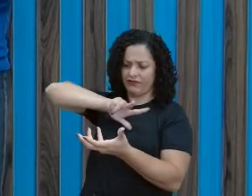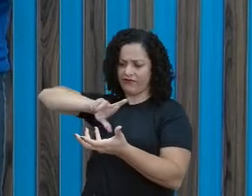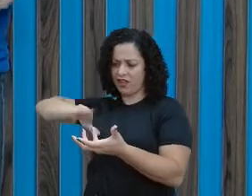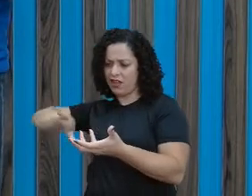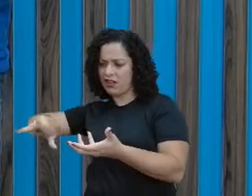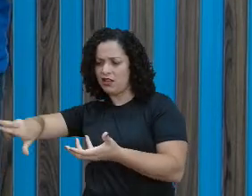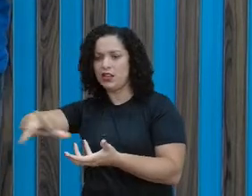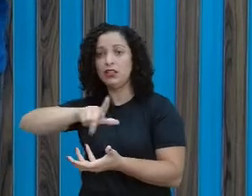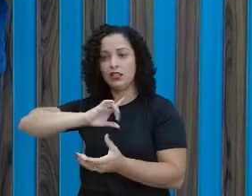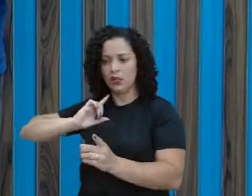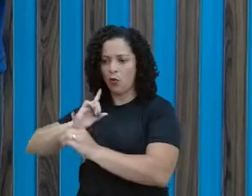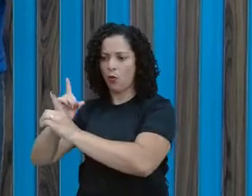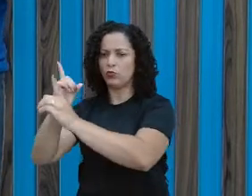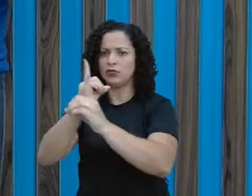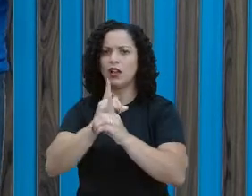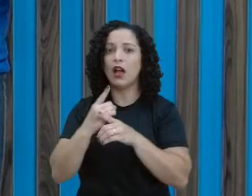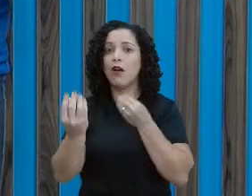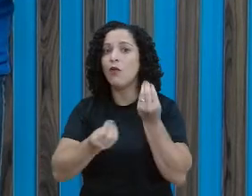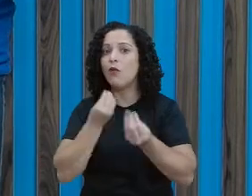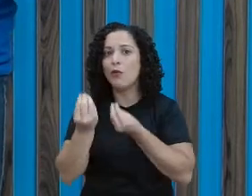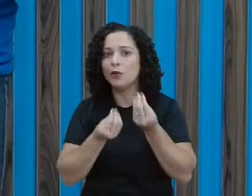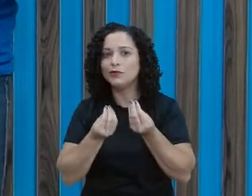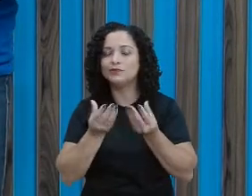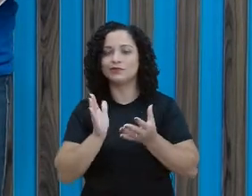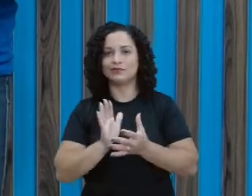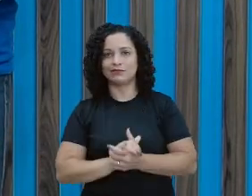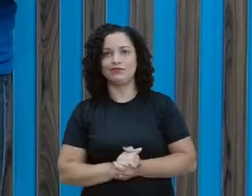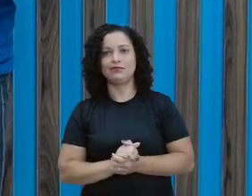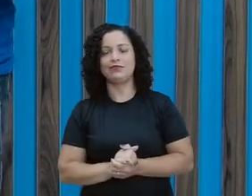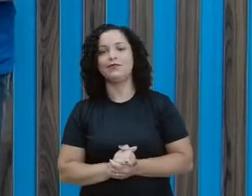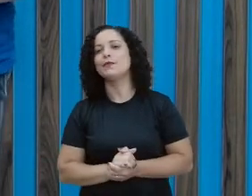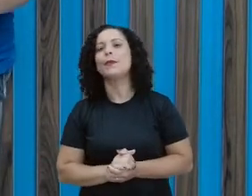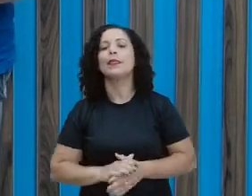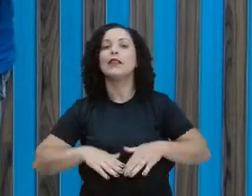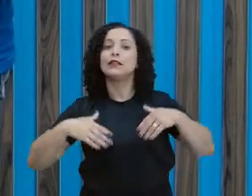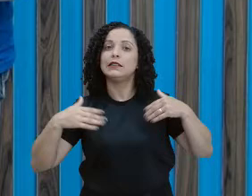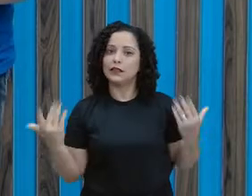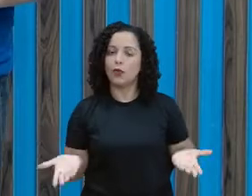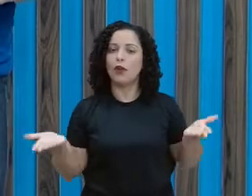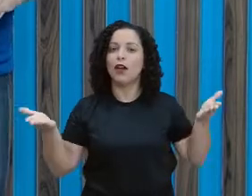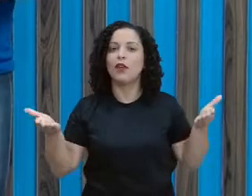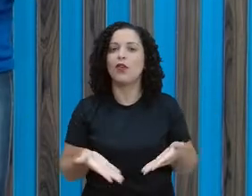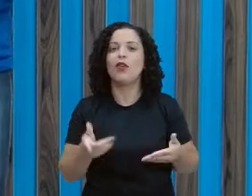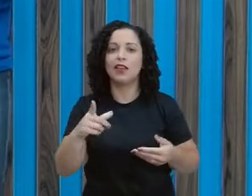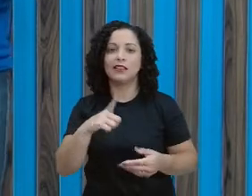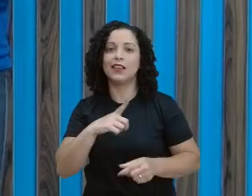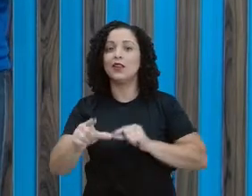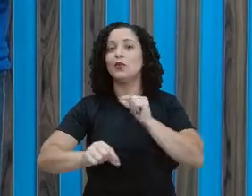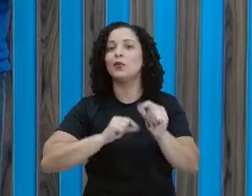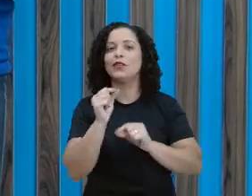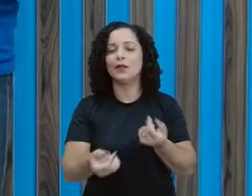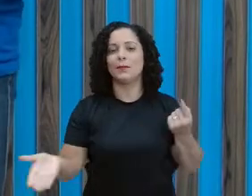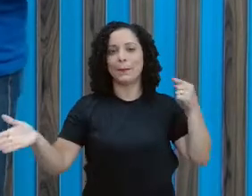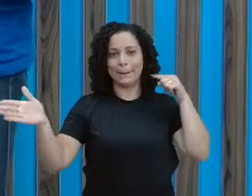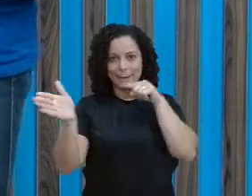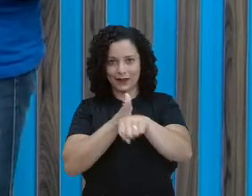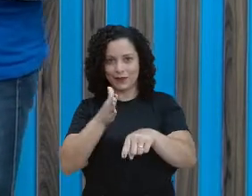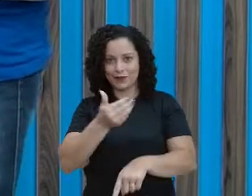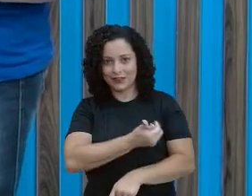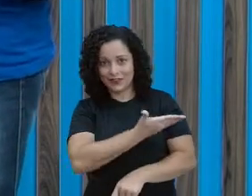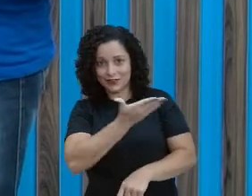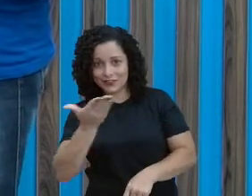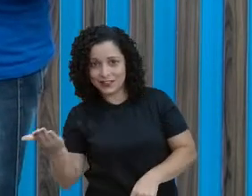a pensar, e daqui a pouco a gente vai falar também sobre isso. O que é que eu tenho mais? Eu tenho agora aí uma grande pergunta para